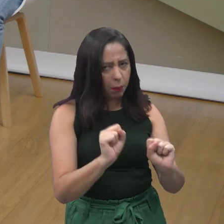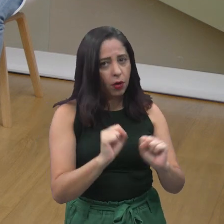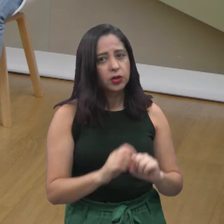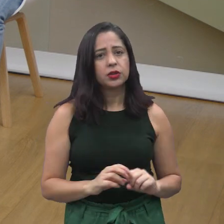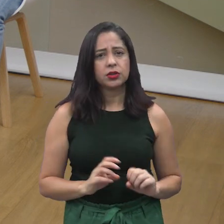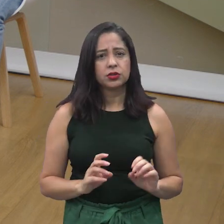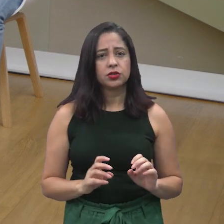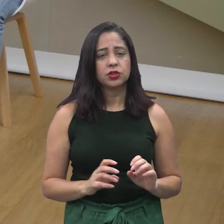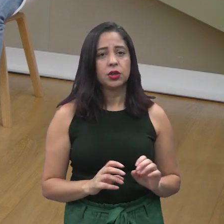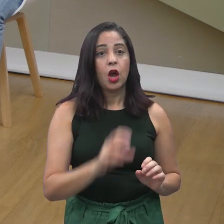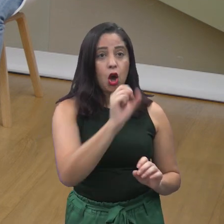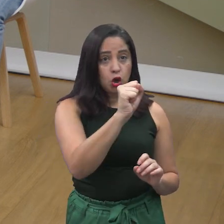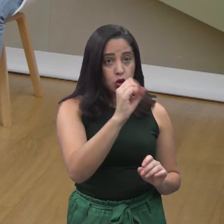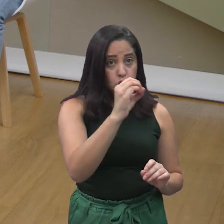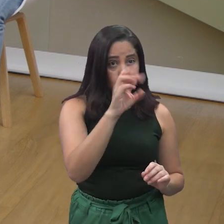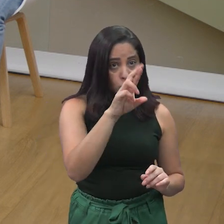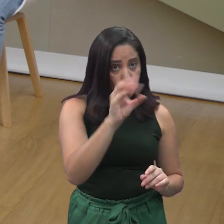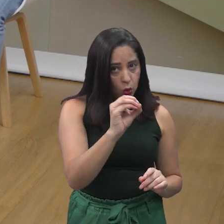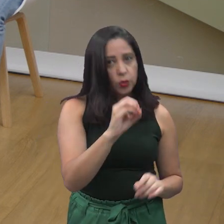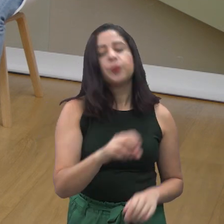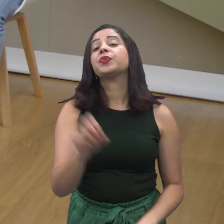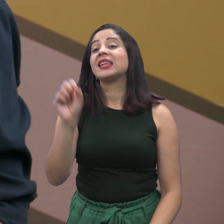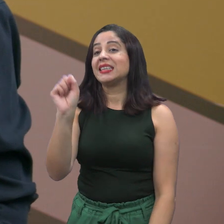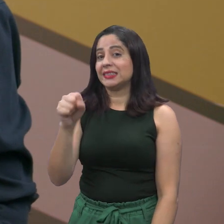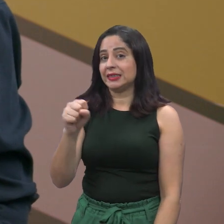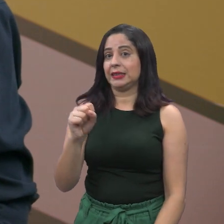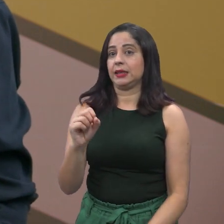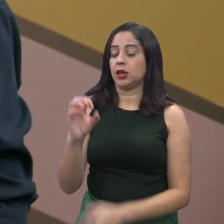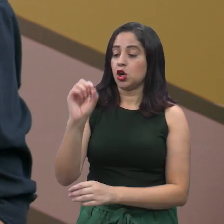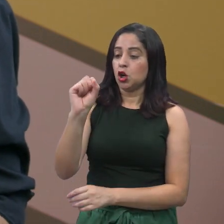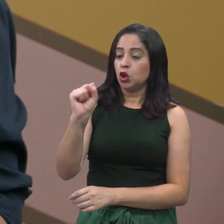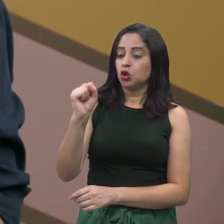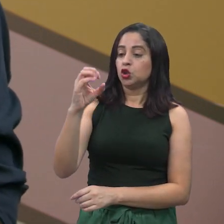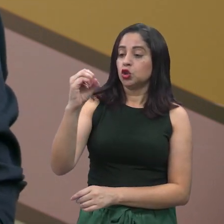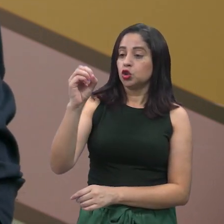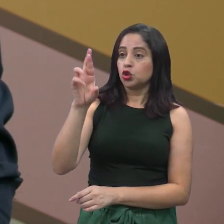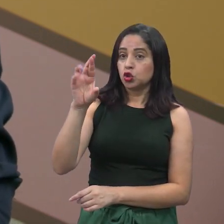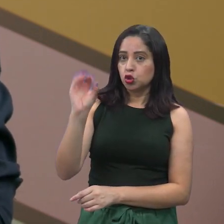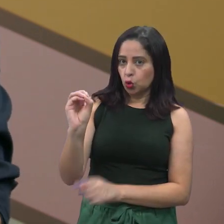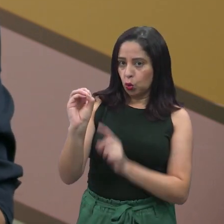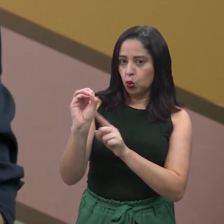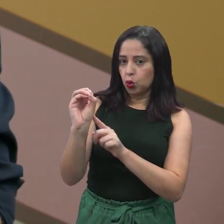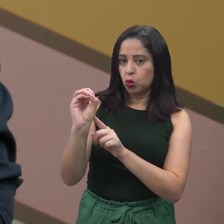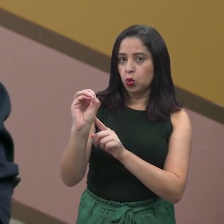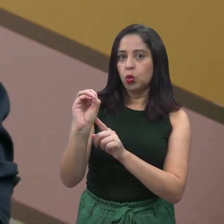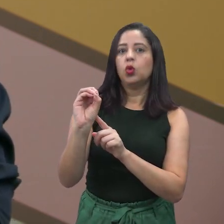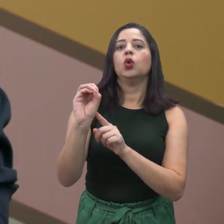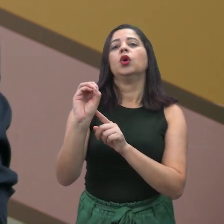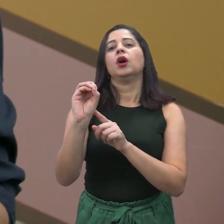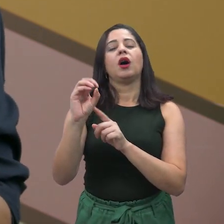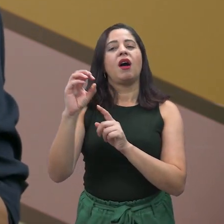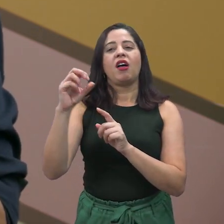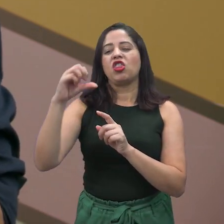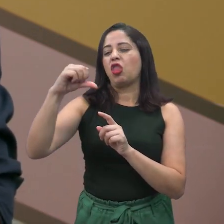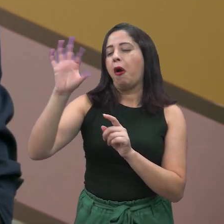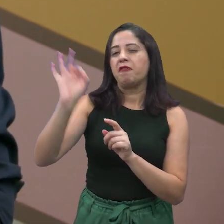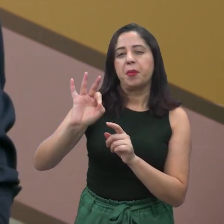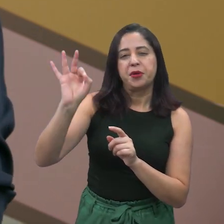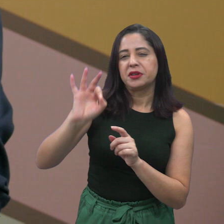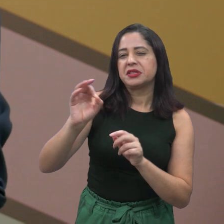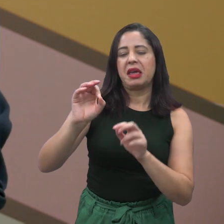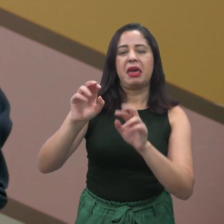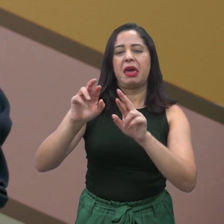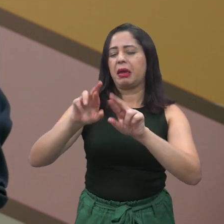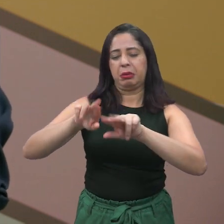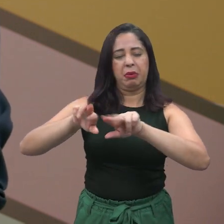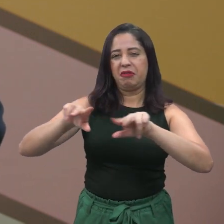Mundo. Na verdade, com soro fisiológico. Isso, toda a solução escrita fisiológica. Fisiológico. 0,9%, 9 miligramas